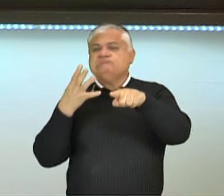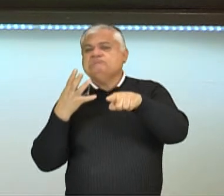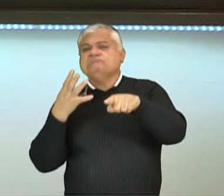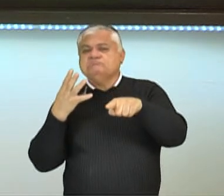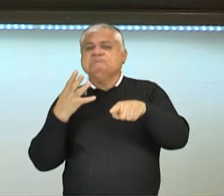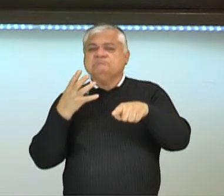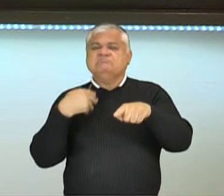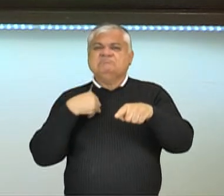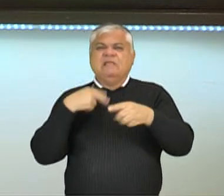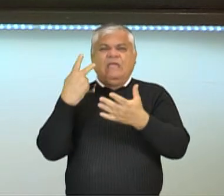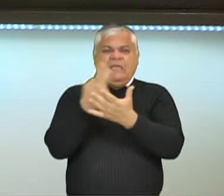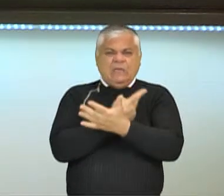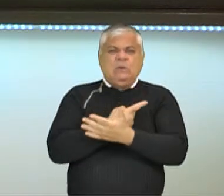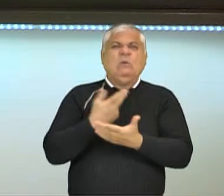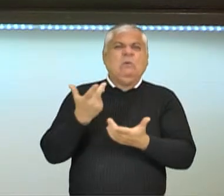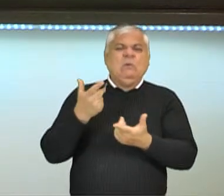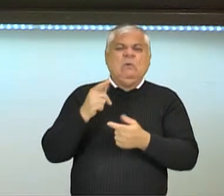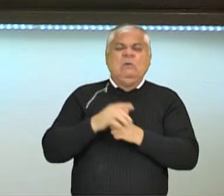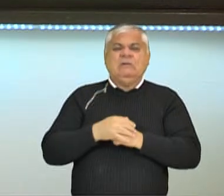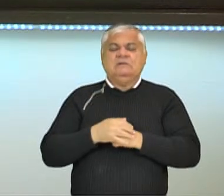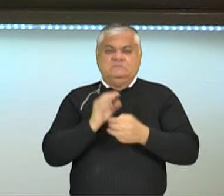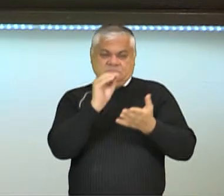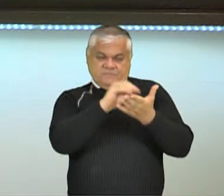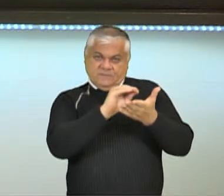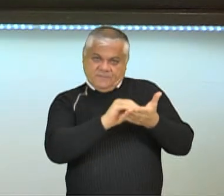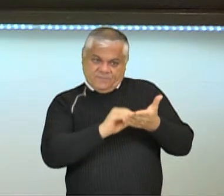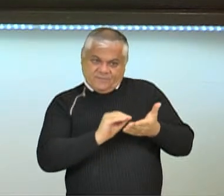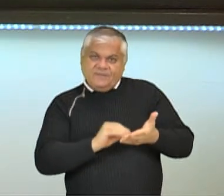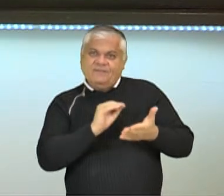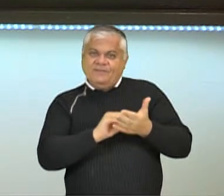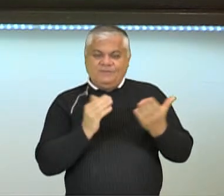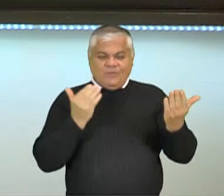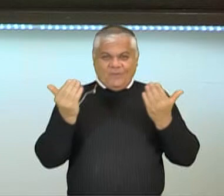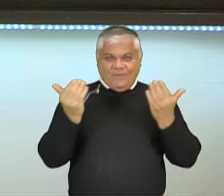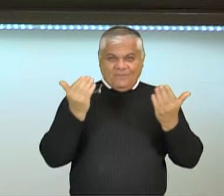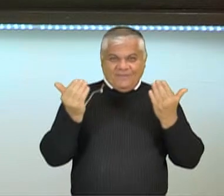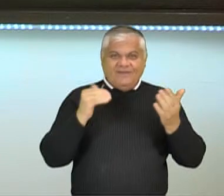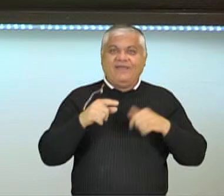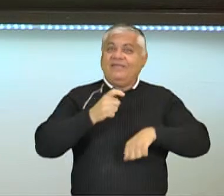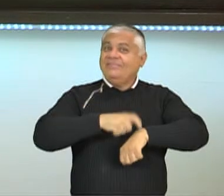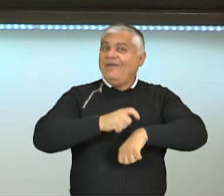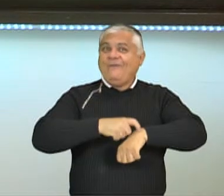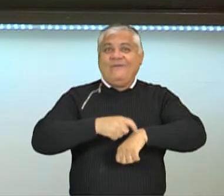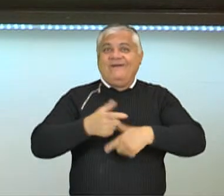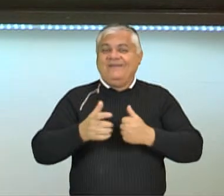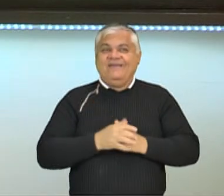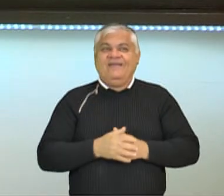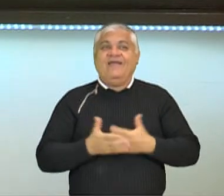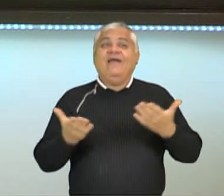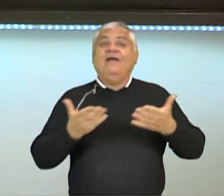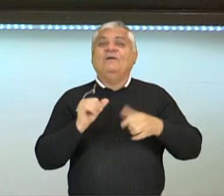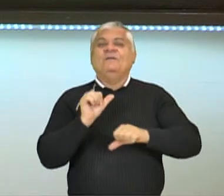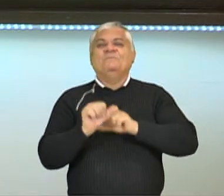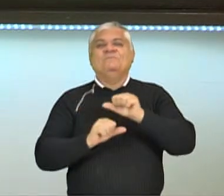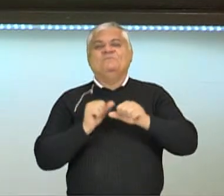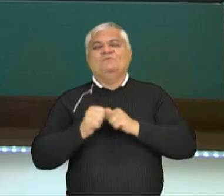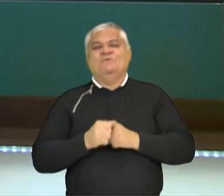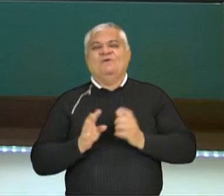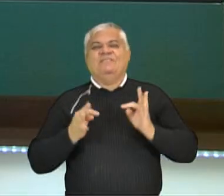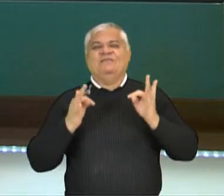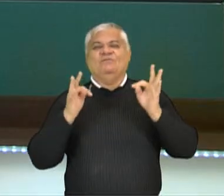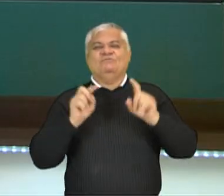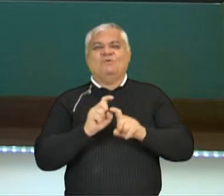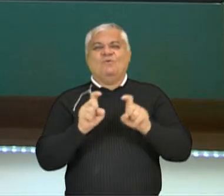basquete errou um lance livre, então a gente anotava e no final a gente tinha esse scout manual ali que fazia na hora. Hoje em dia, claro que com a